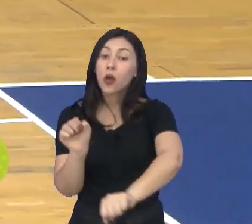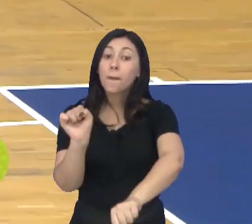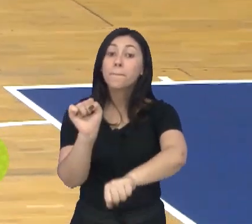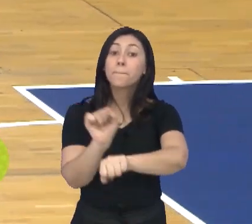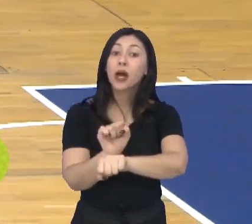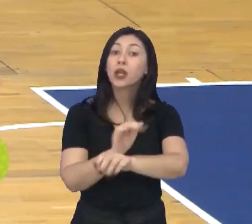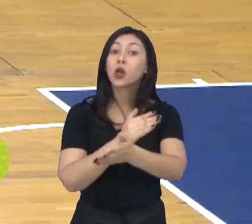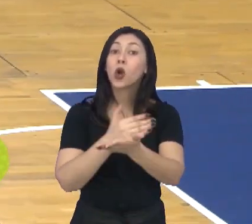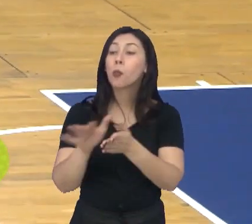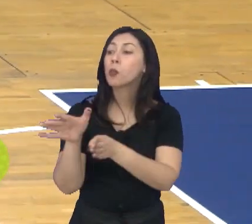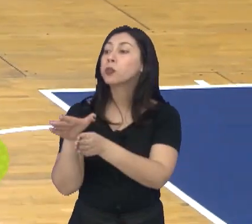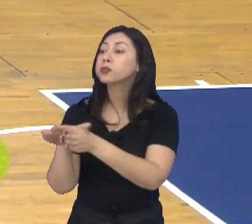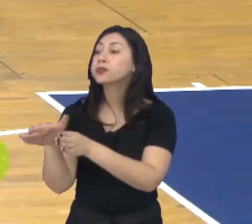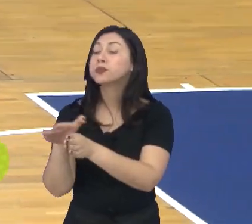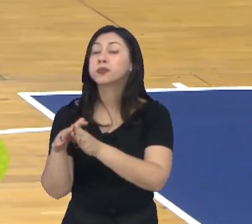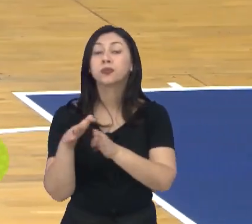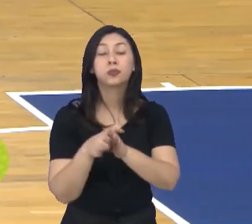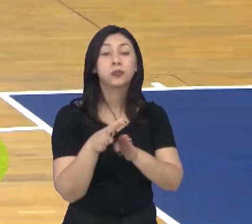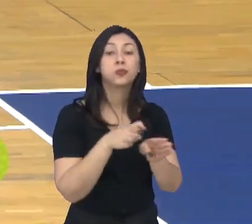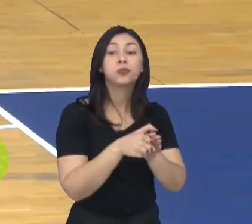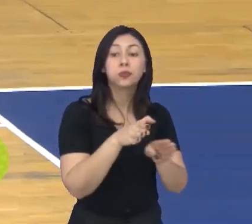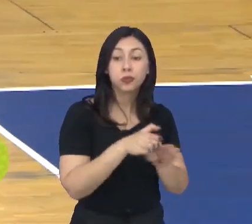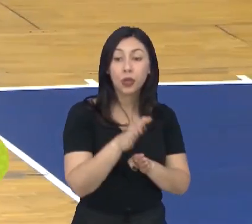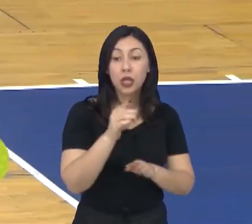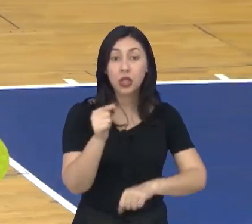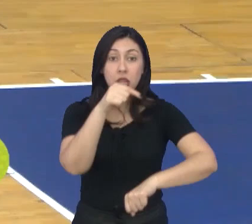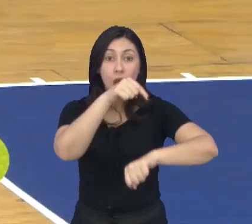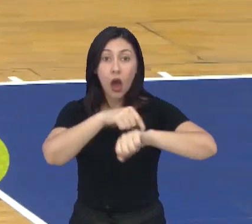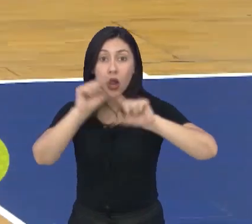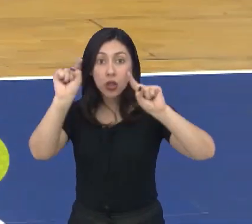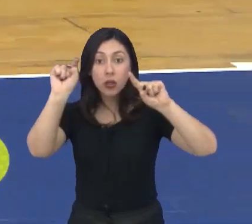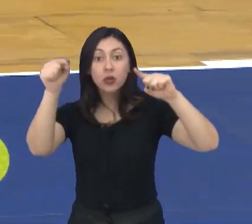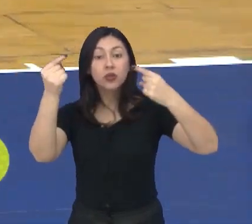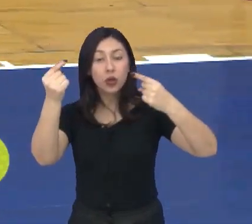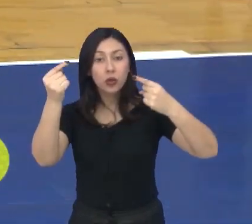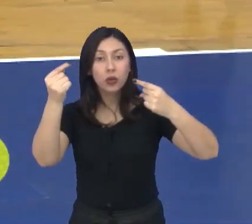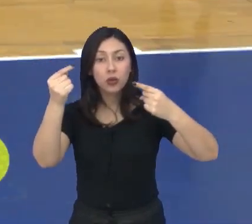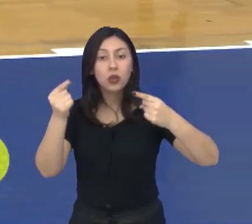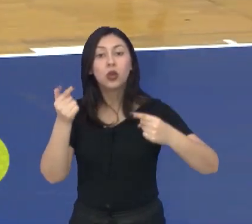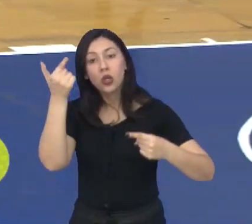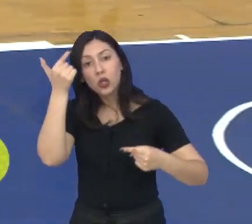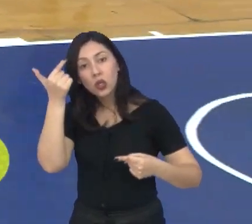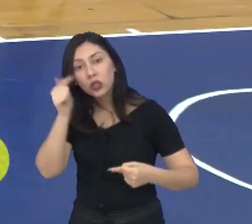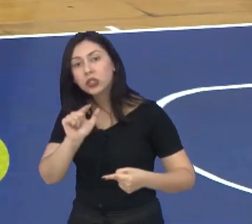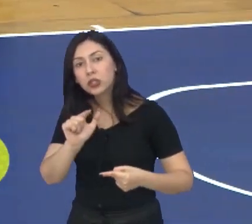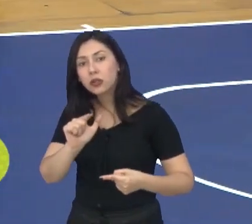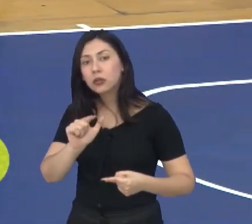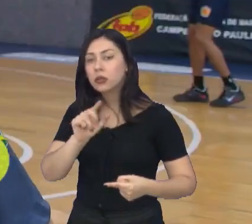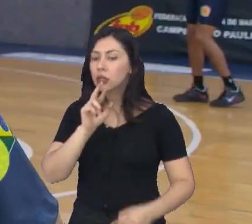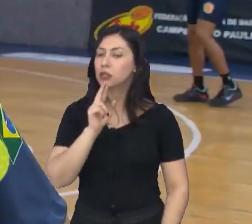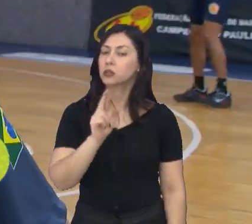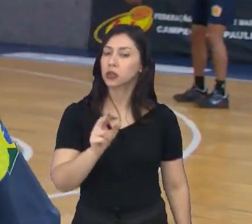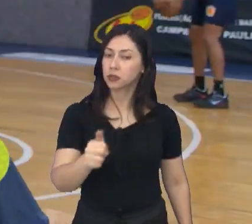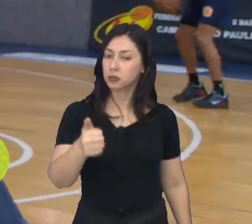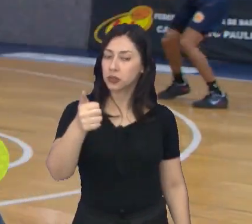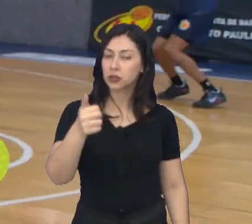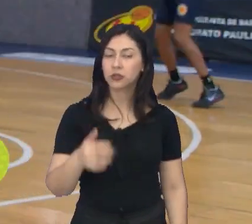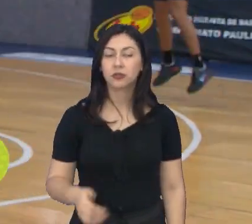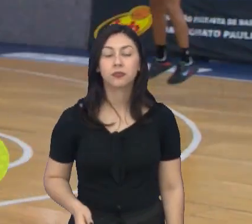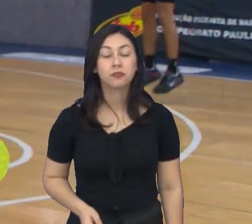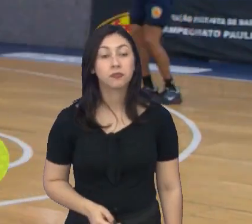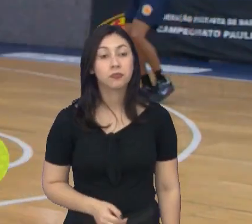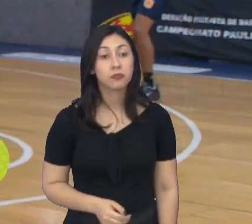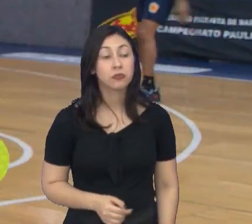passa orientações aos atletas, para que na hora do jogo as repetições deem resultado. Mas